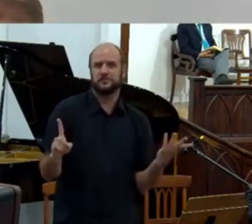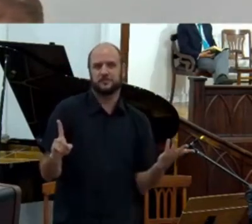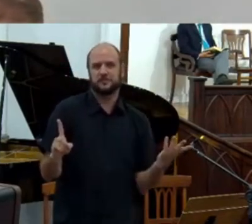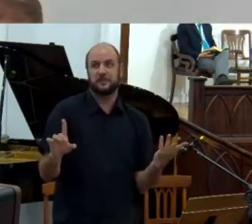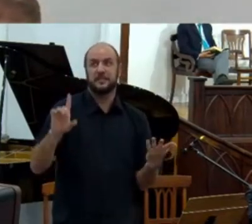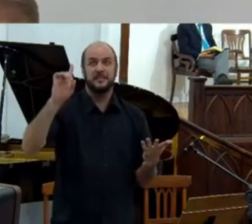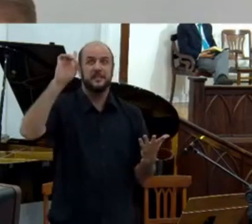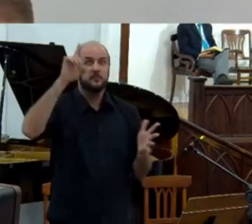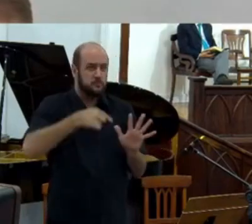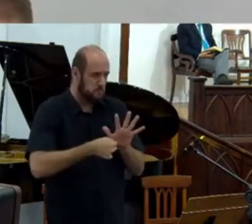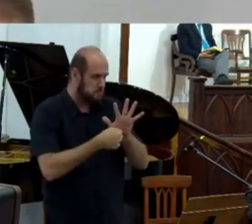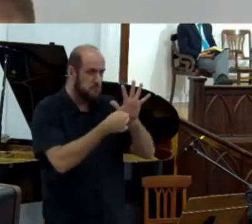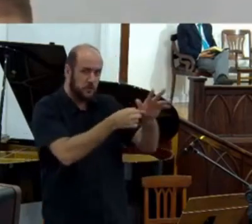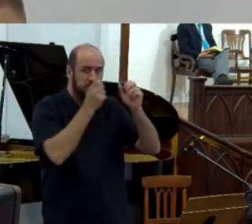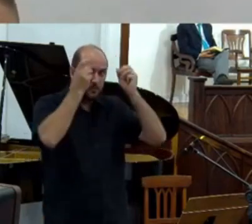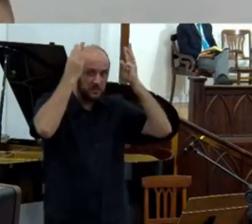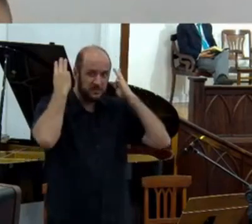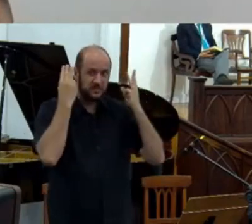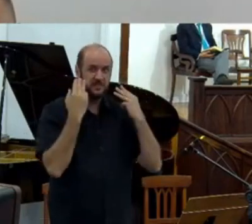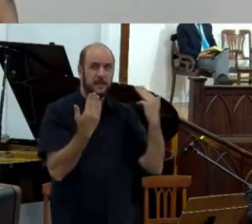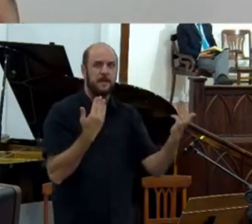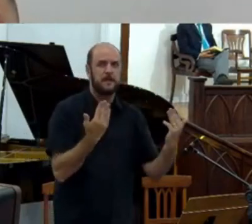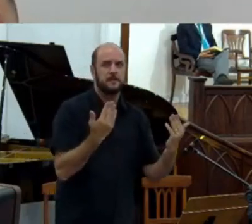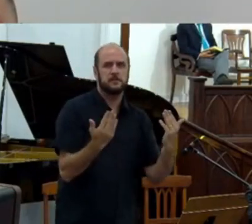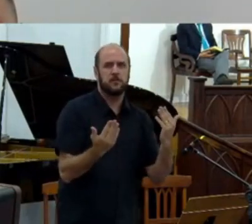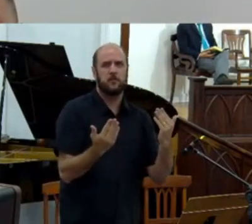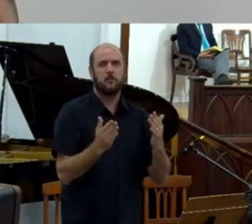Moisés a relação entre a